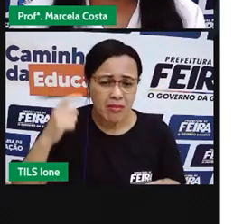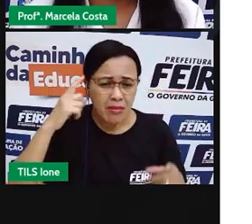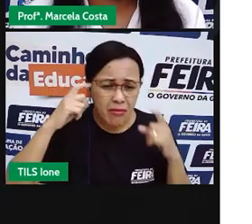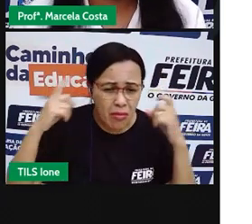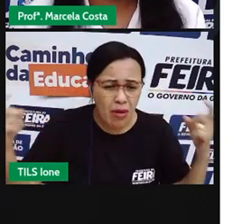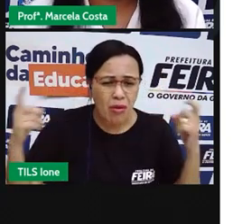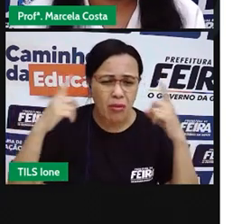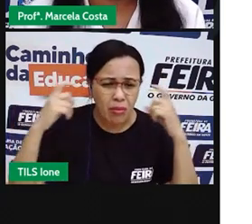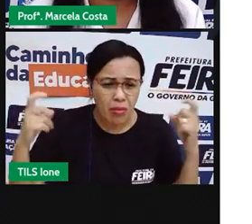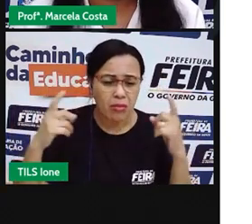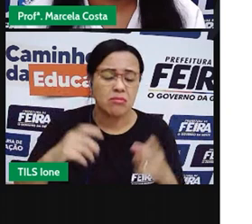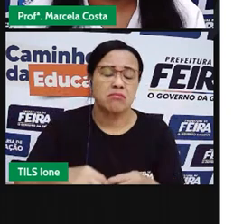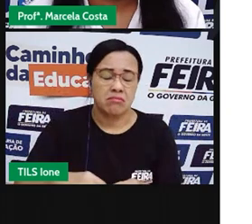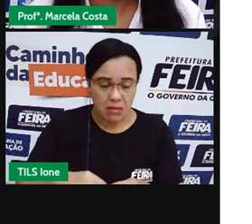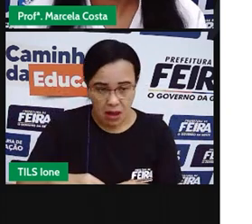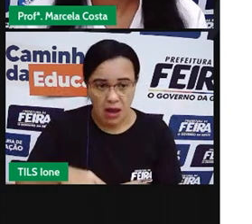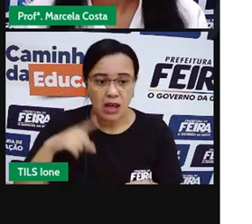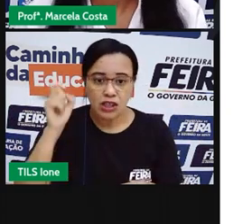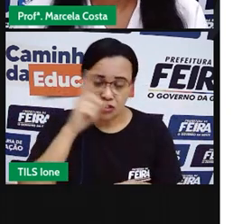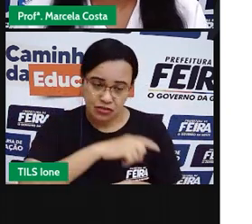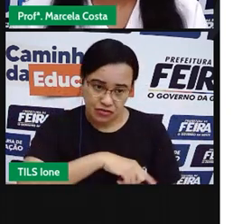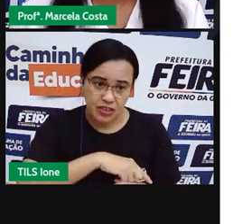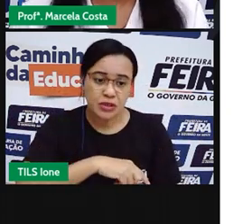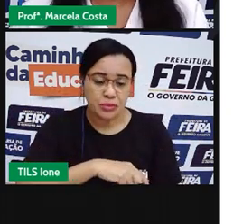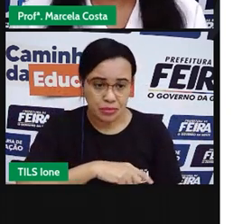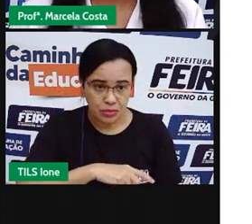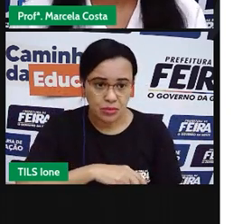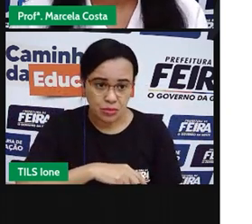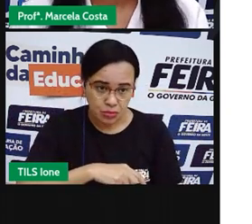de artifícios, por exemplo, né?